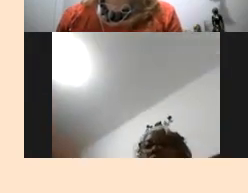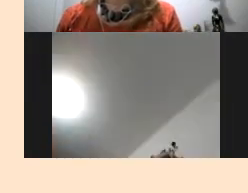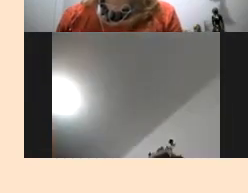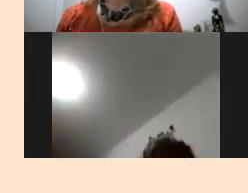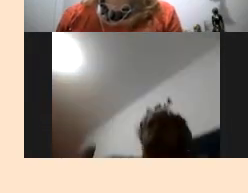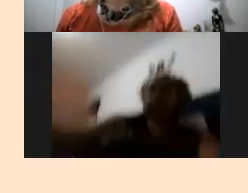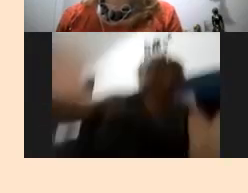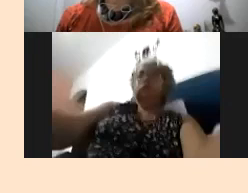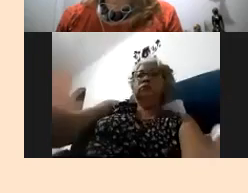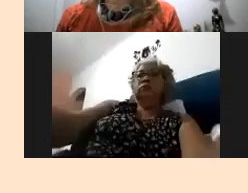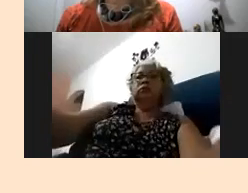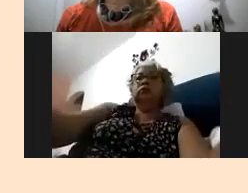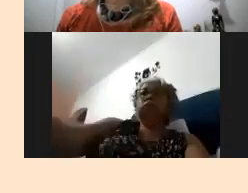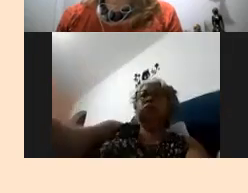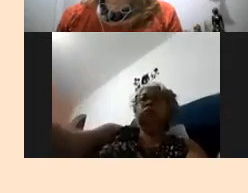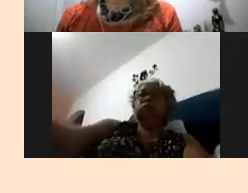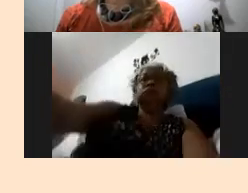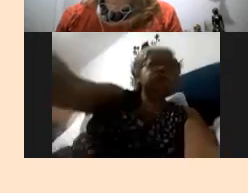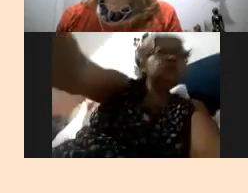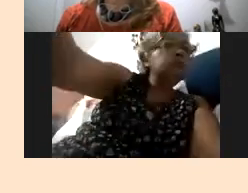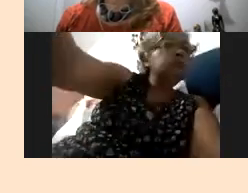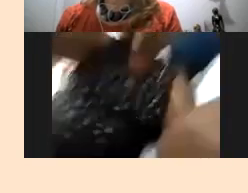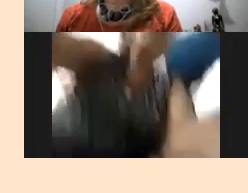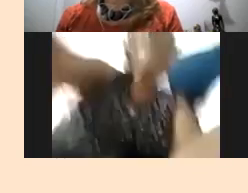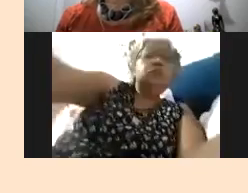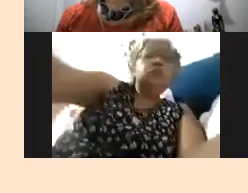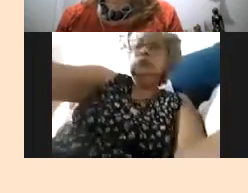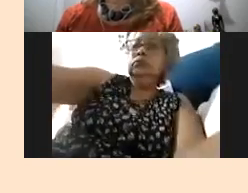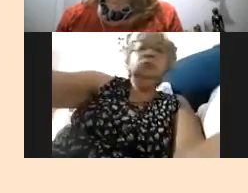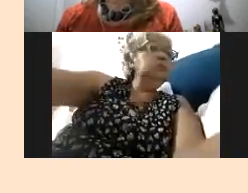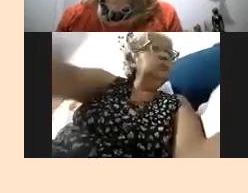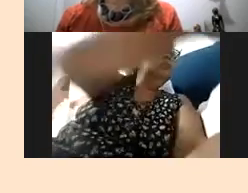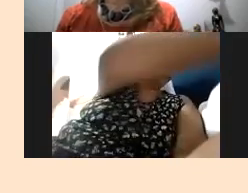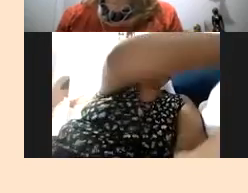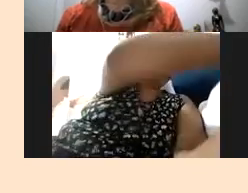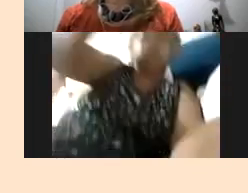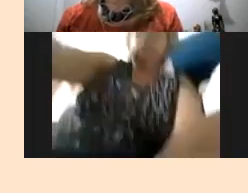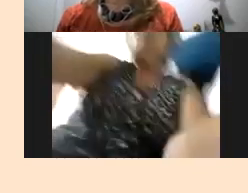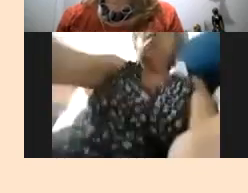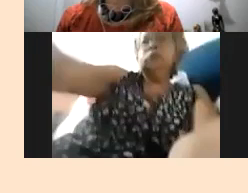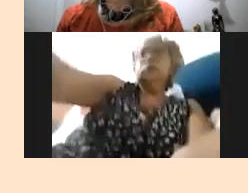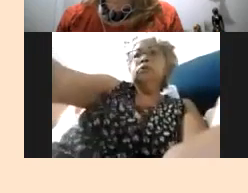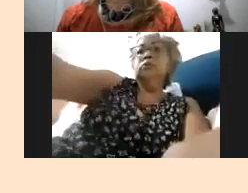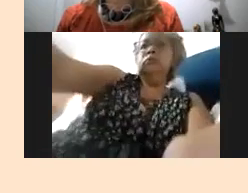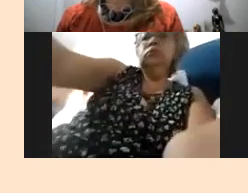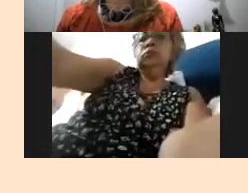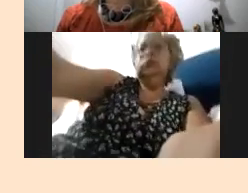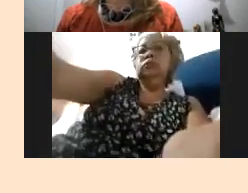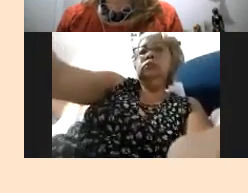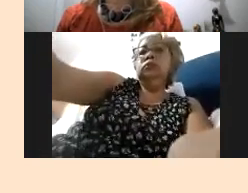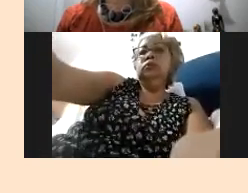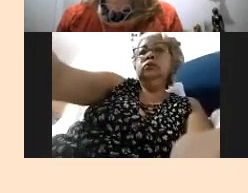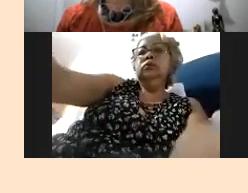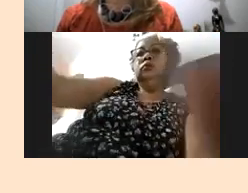deixar uma sequela motora e essa pessoa que não tinha uma deficiência, essa família, esse indivíduo, os profissionais que cuidam,